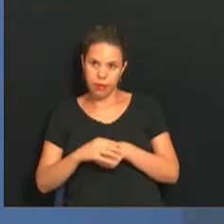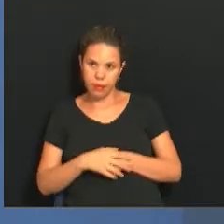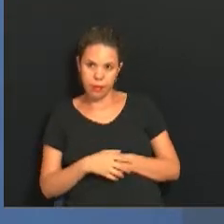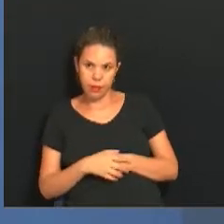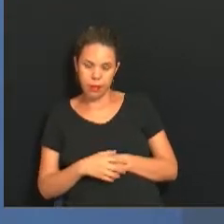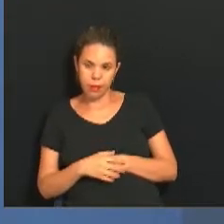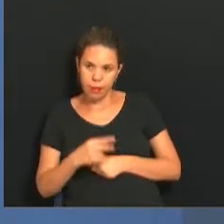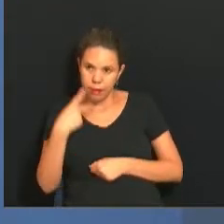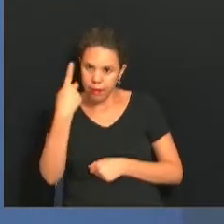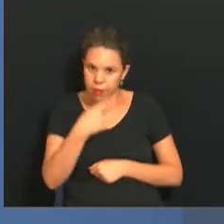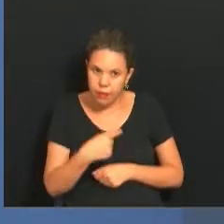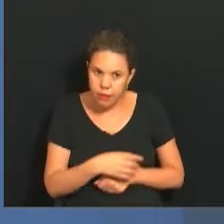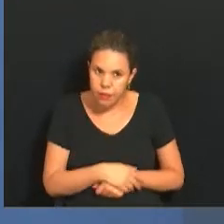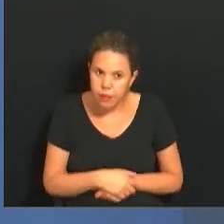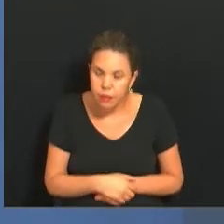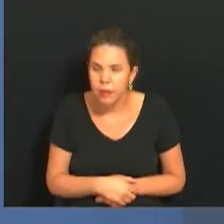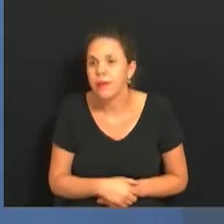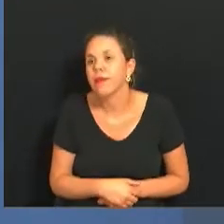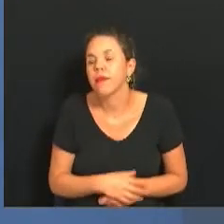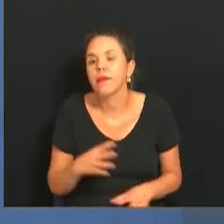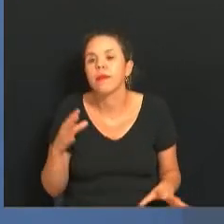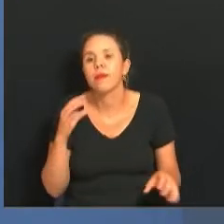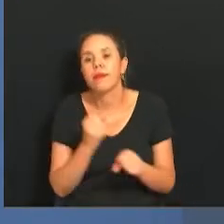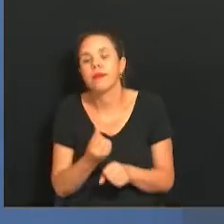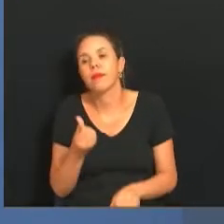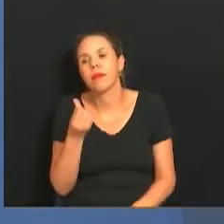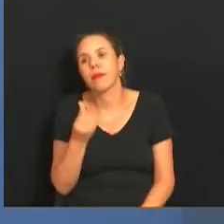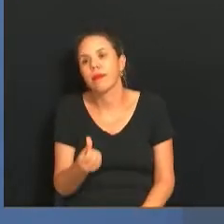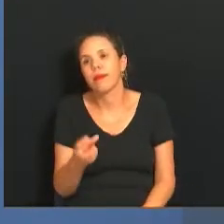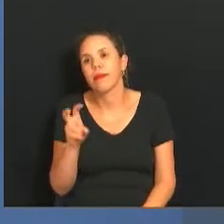últimas 24 horas, somando